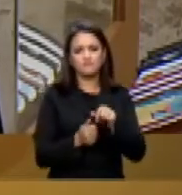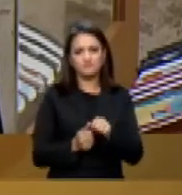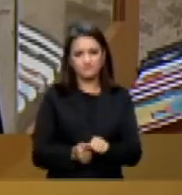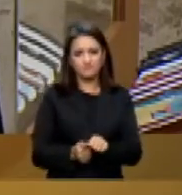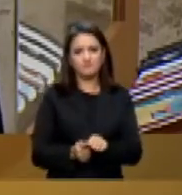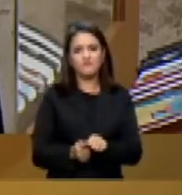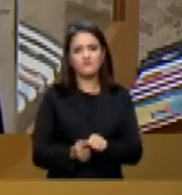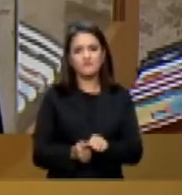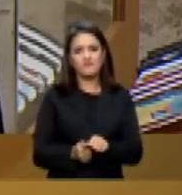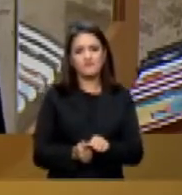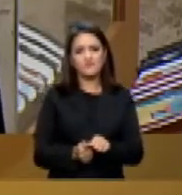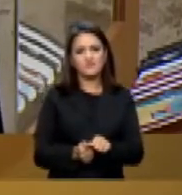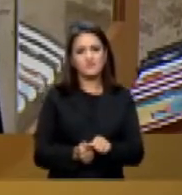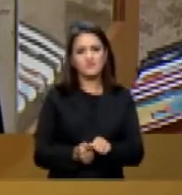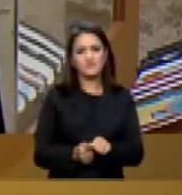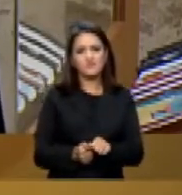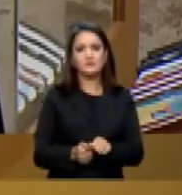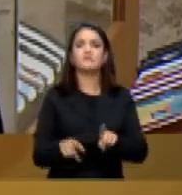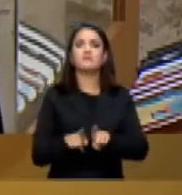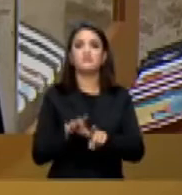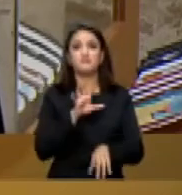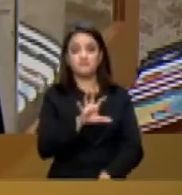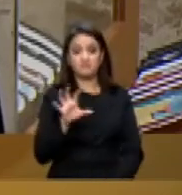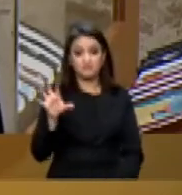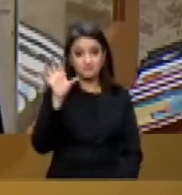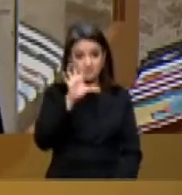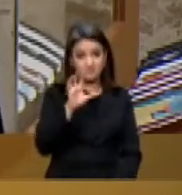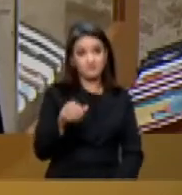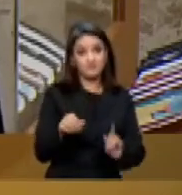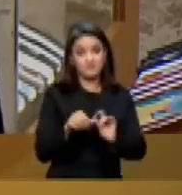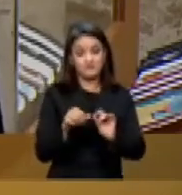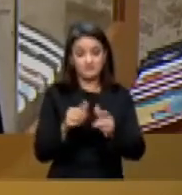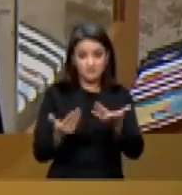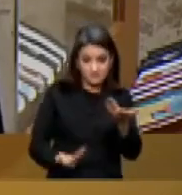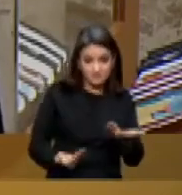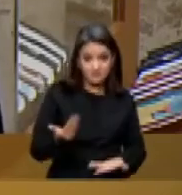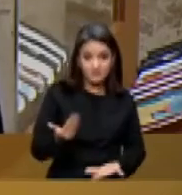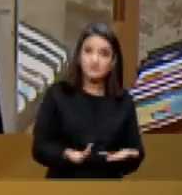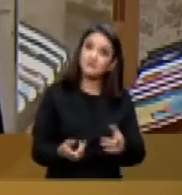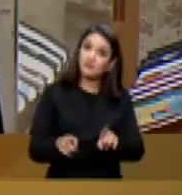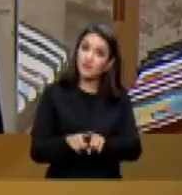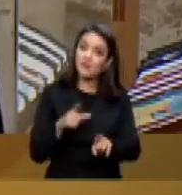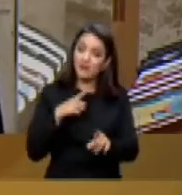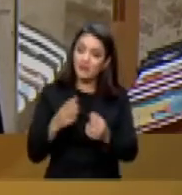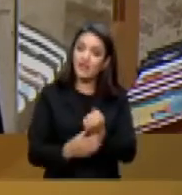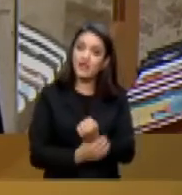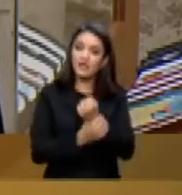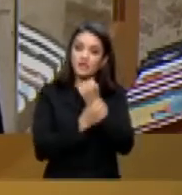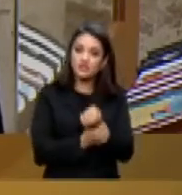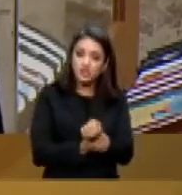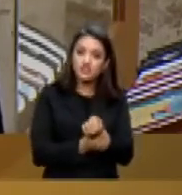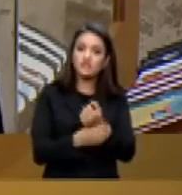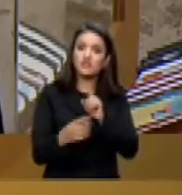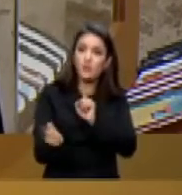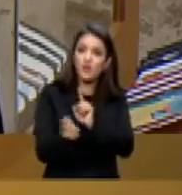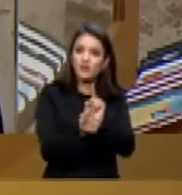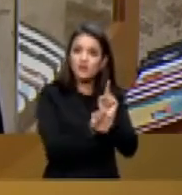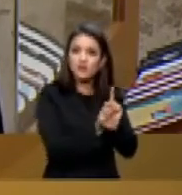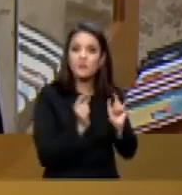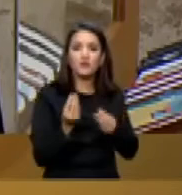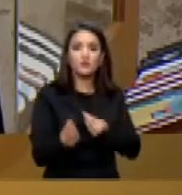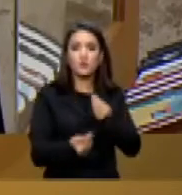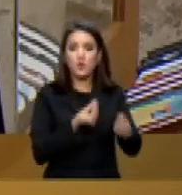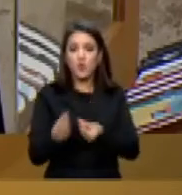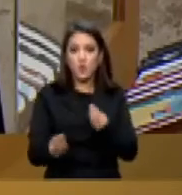a sua regionalização de serviço, inclusive para garantir o atendimento às regiões economicamente